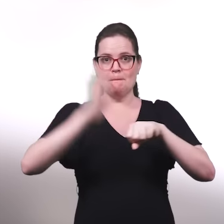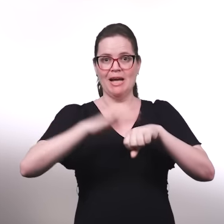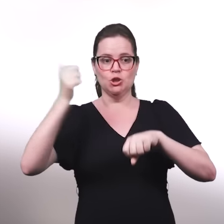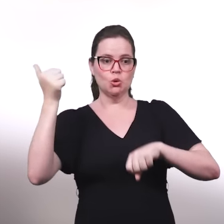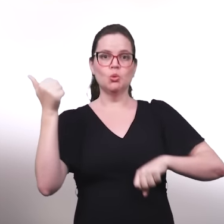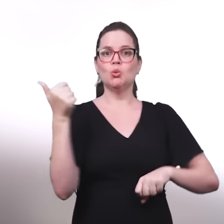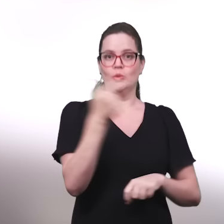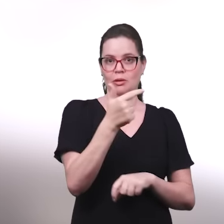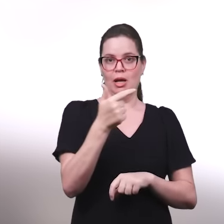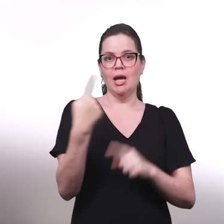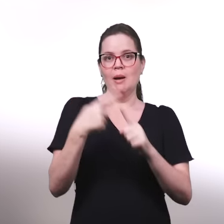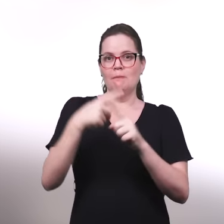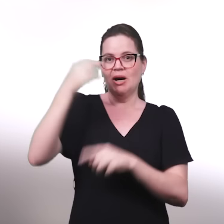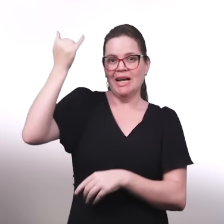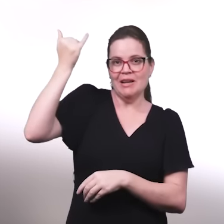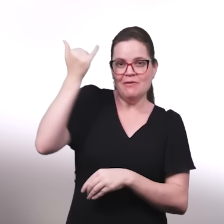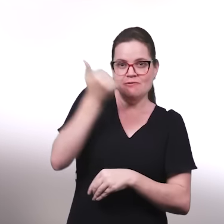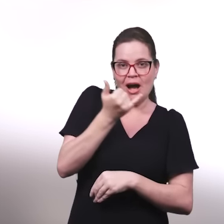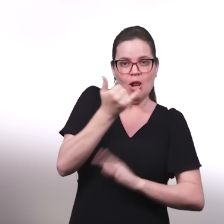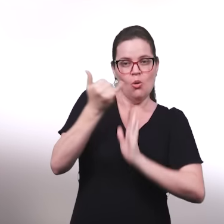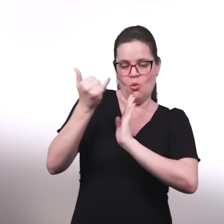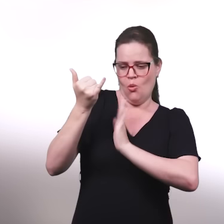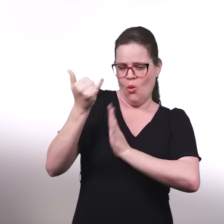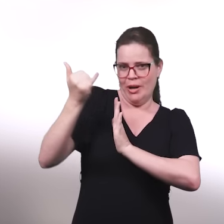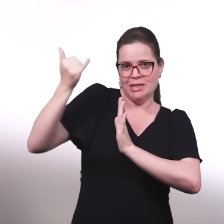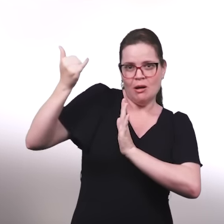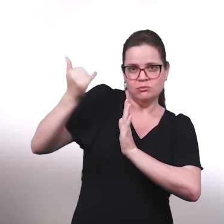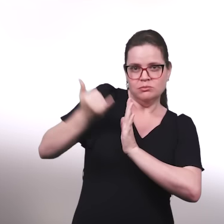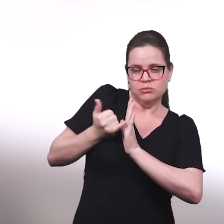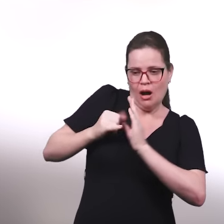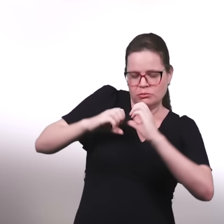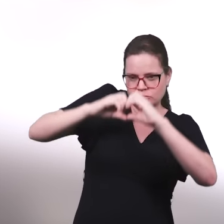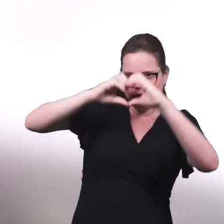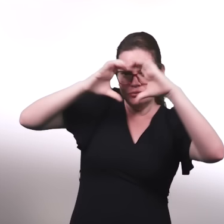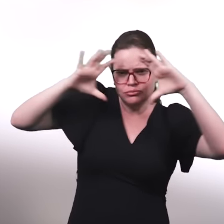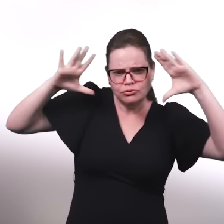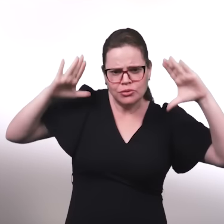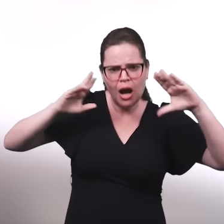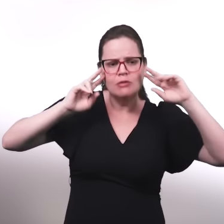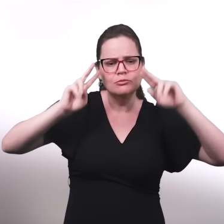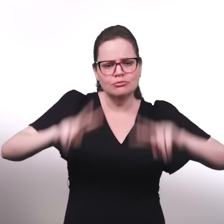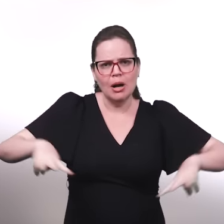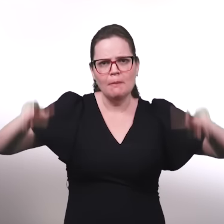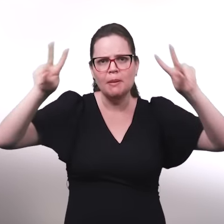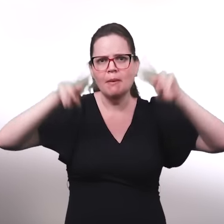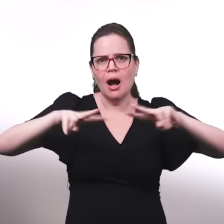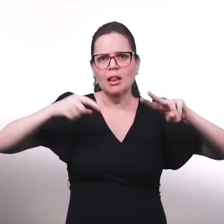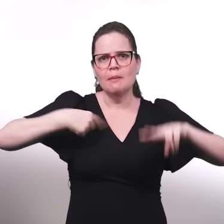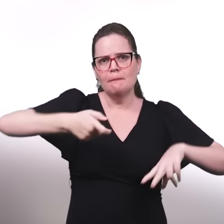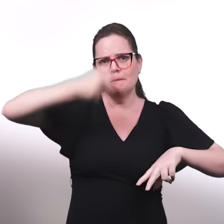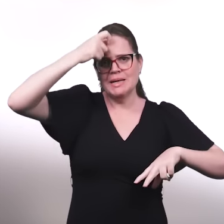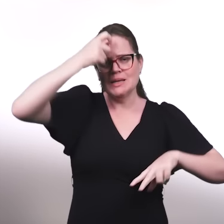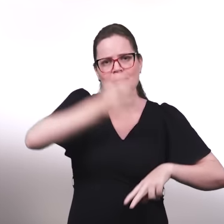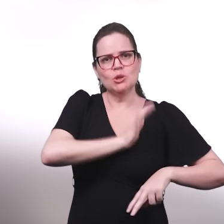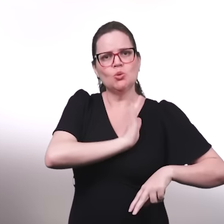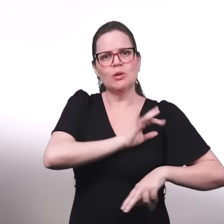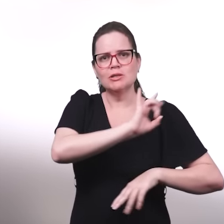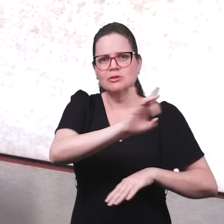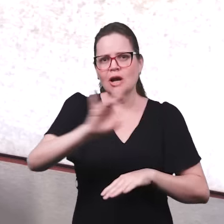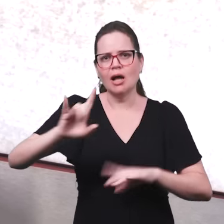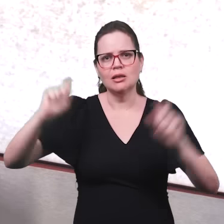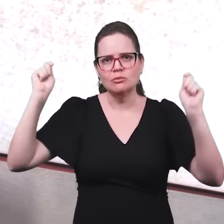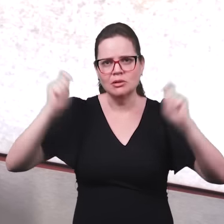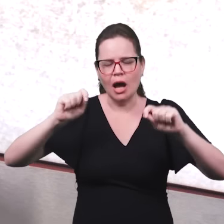das juntas e medulas, e é apta para discernir os pensamentos e intenções do